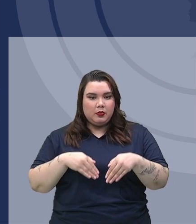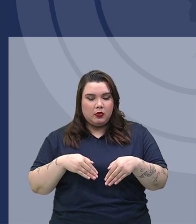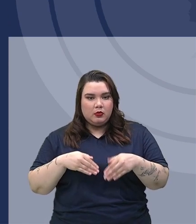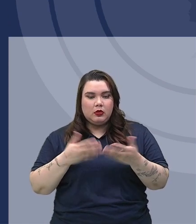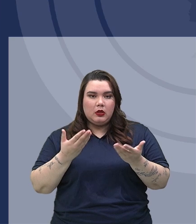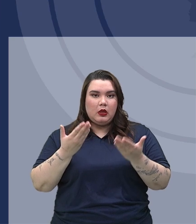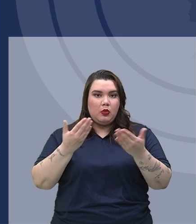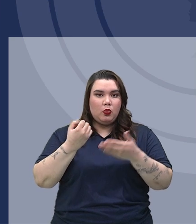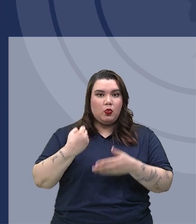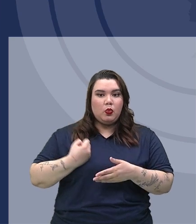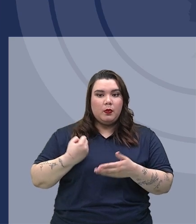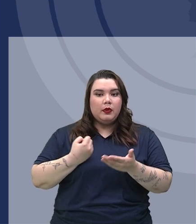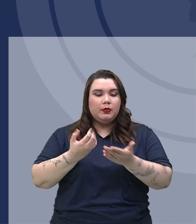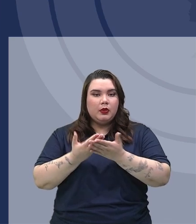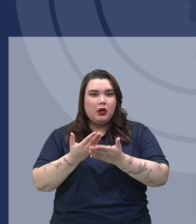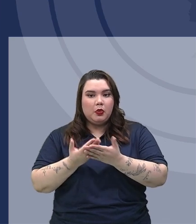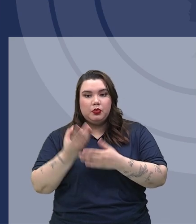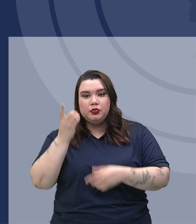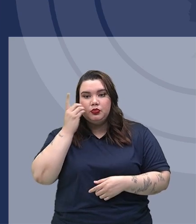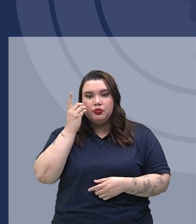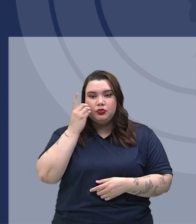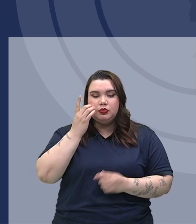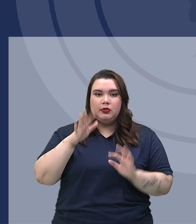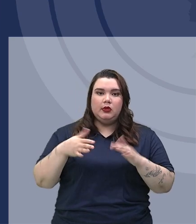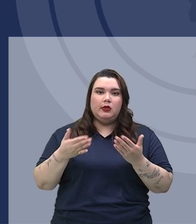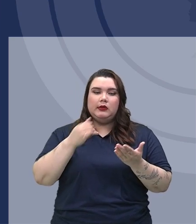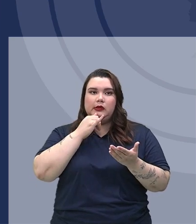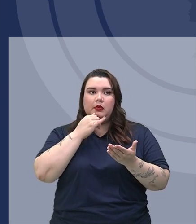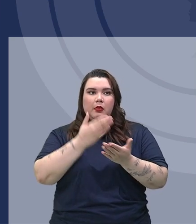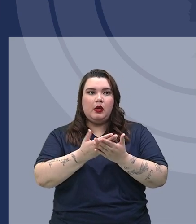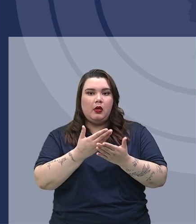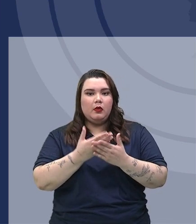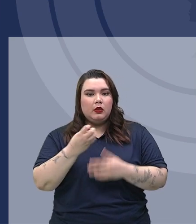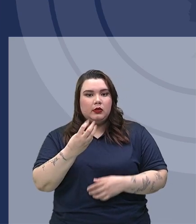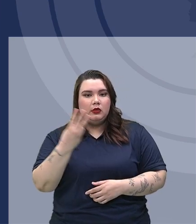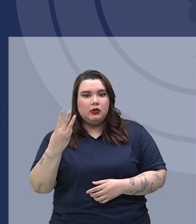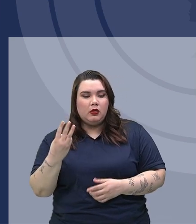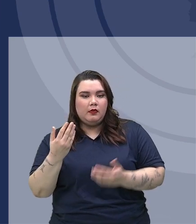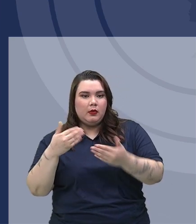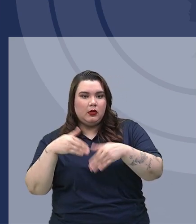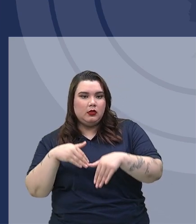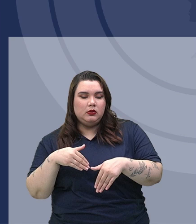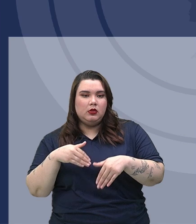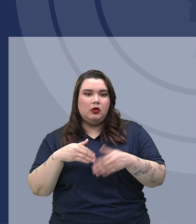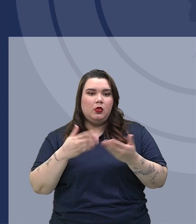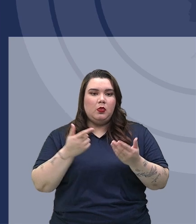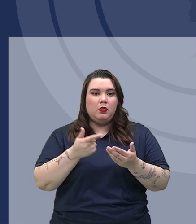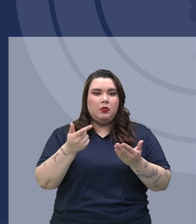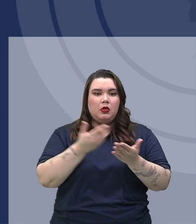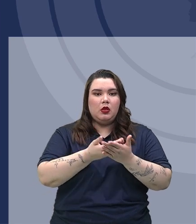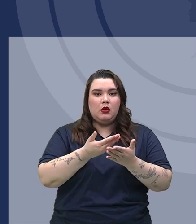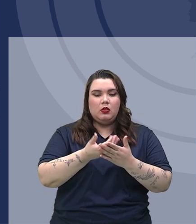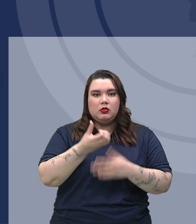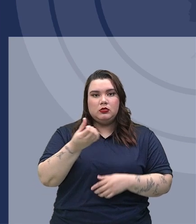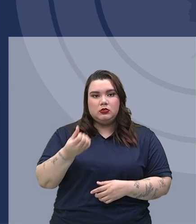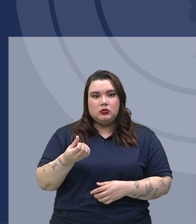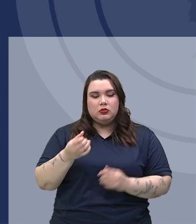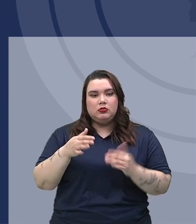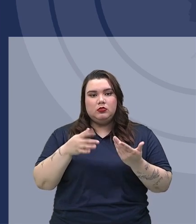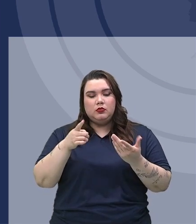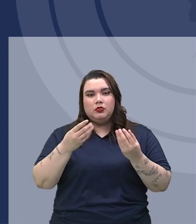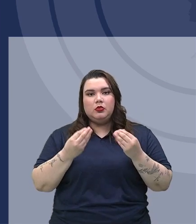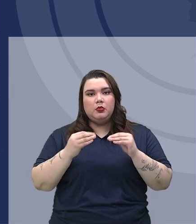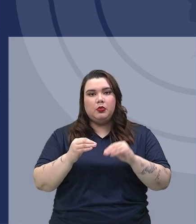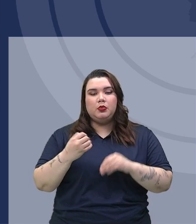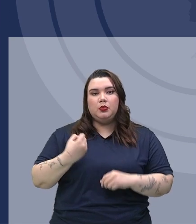da aula daquele dia da avaliação. Foi a aula 3, que foi a avaliação. A outra foi a aula 6 da unidade 2. Então, você vai colocar o número,